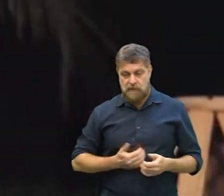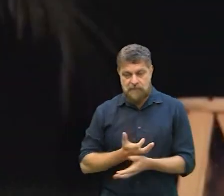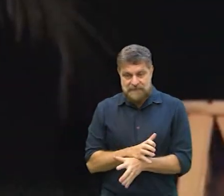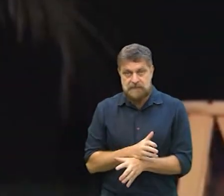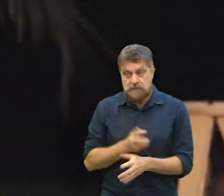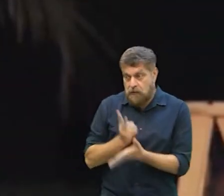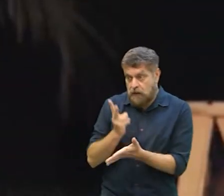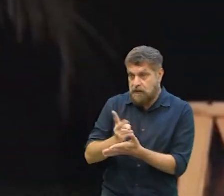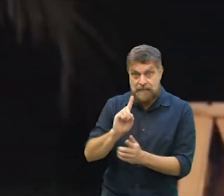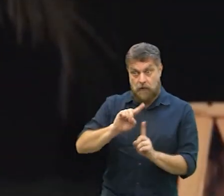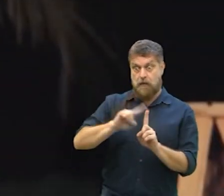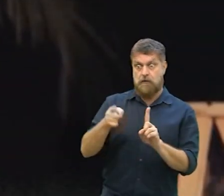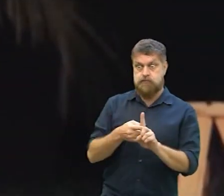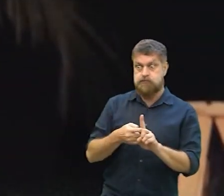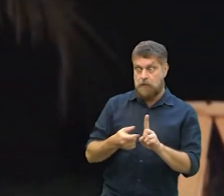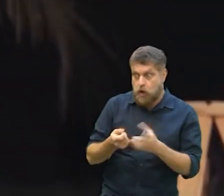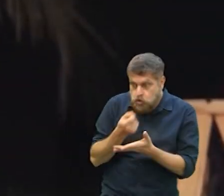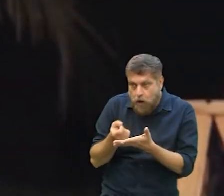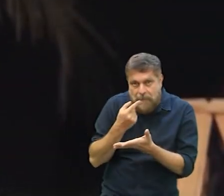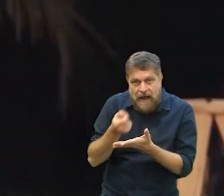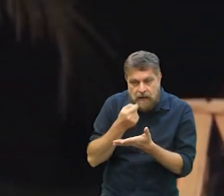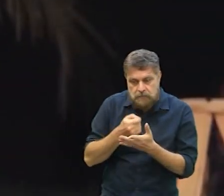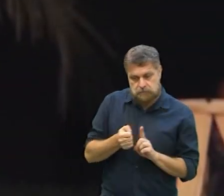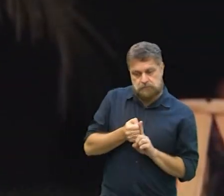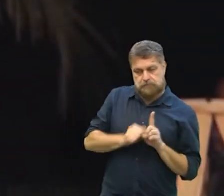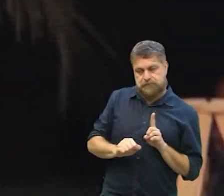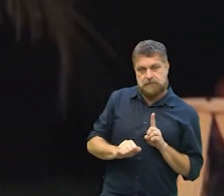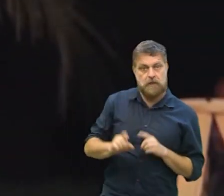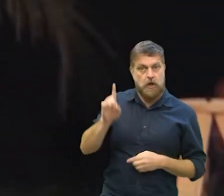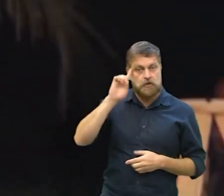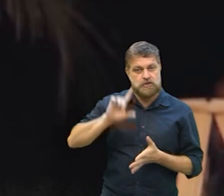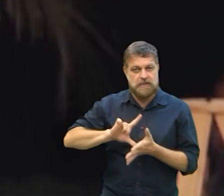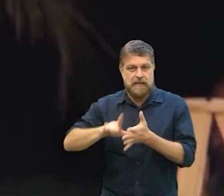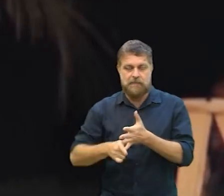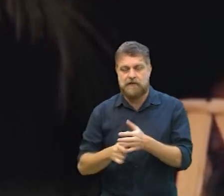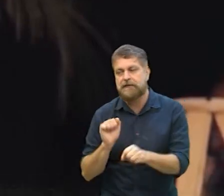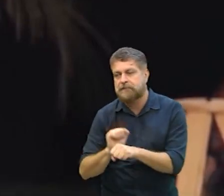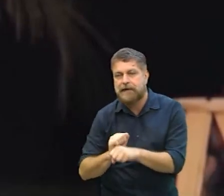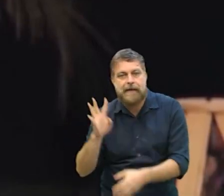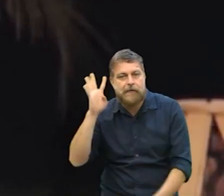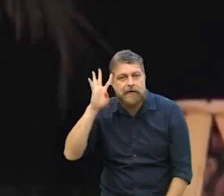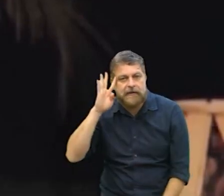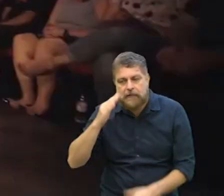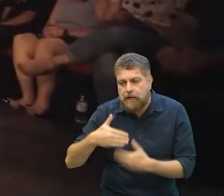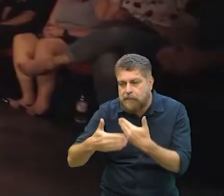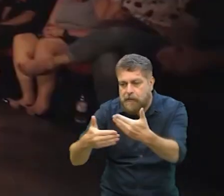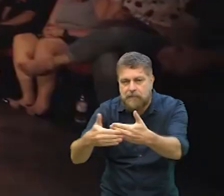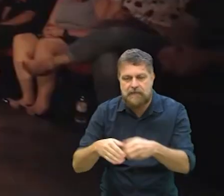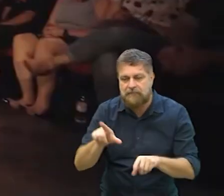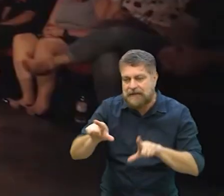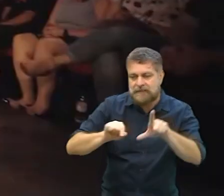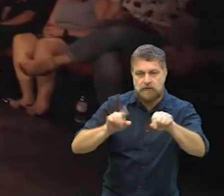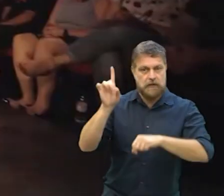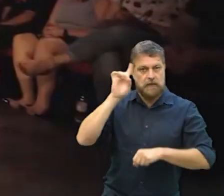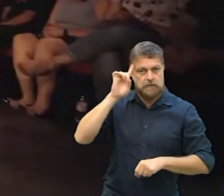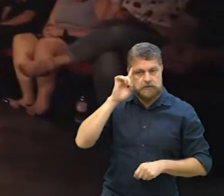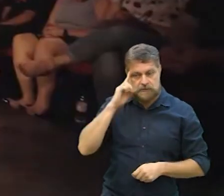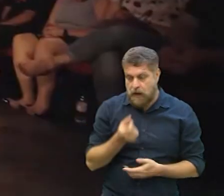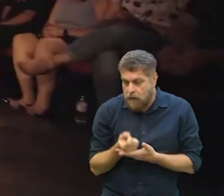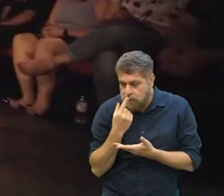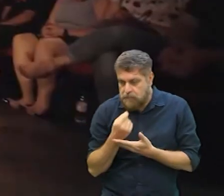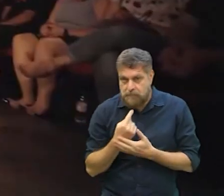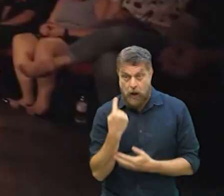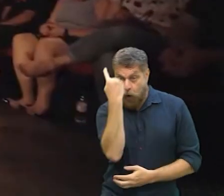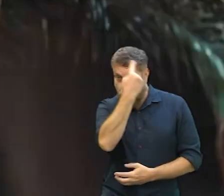falei, pois é, eu quero que continue assim, tem que tomar. É a pílula do dia seguinte, não é da quarta-feira que tu escolhe o dia. É Jack Bauer, minha